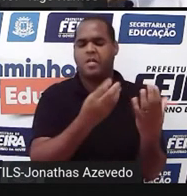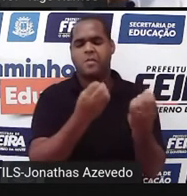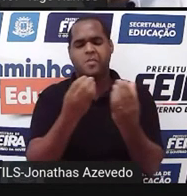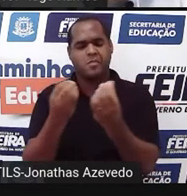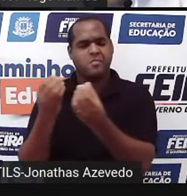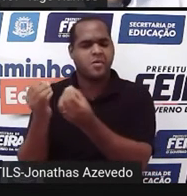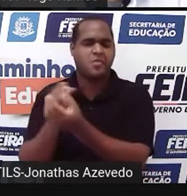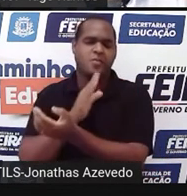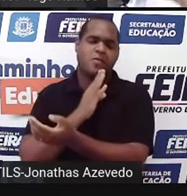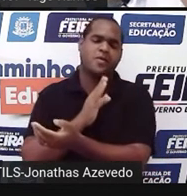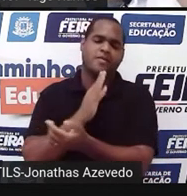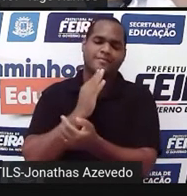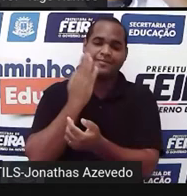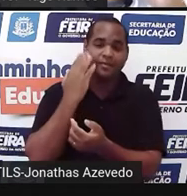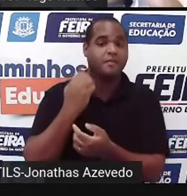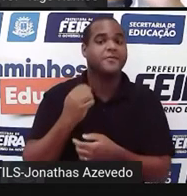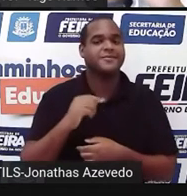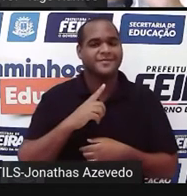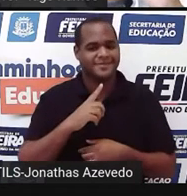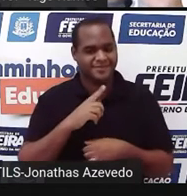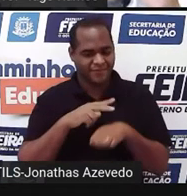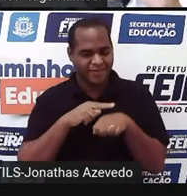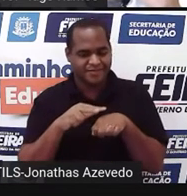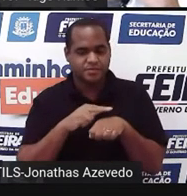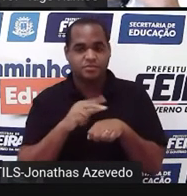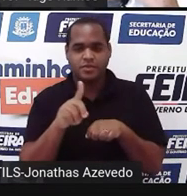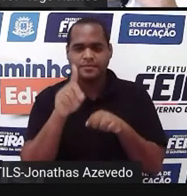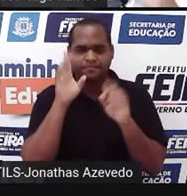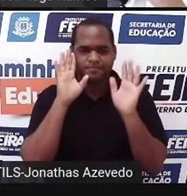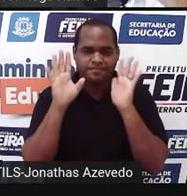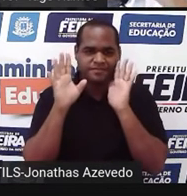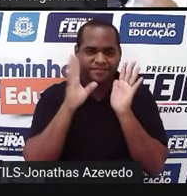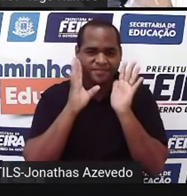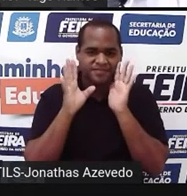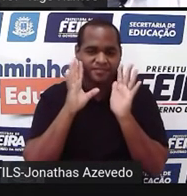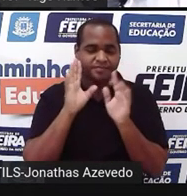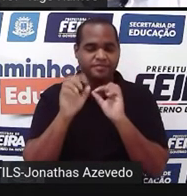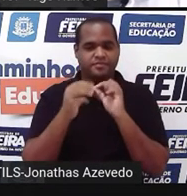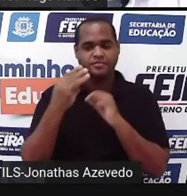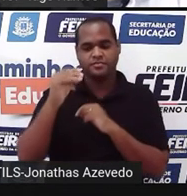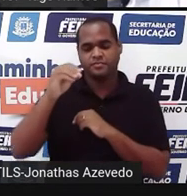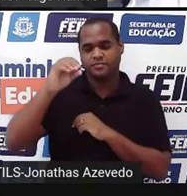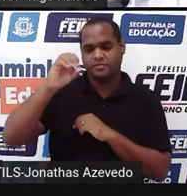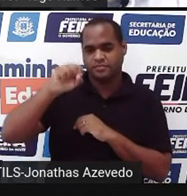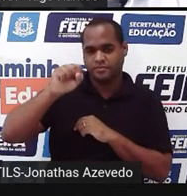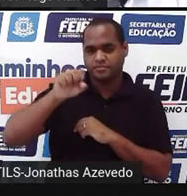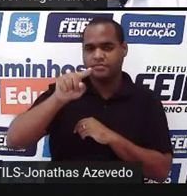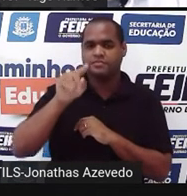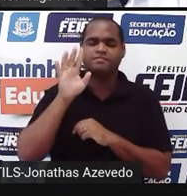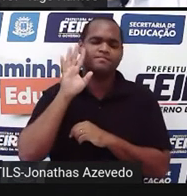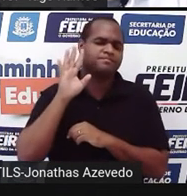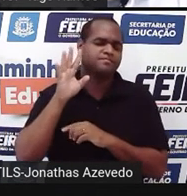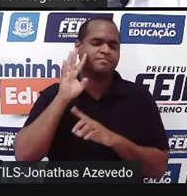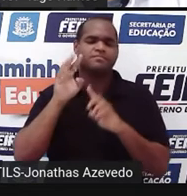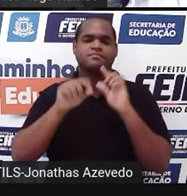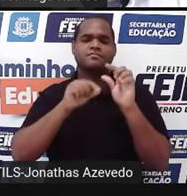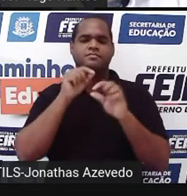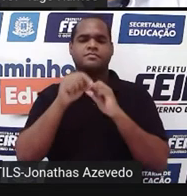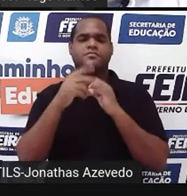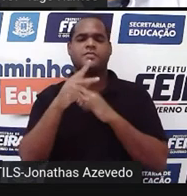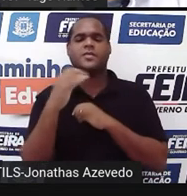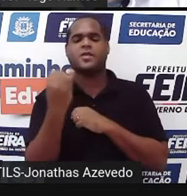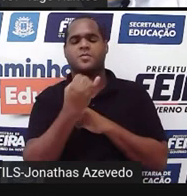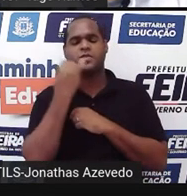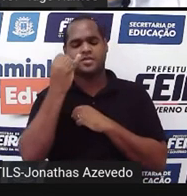para quatro verde faz esse momento de reflexão tá bom em 30 segundos e tenta ver o